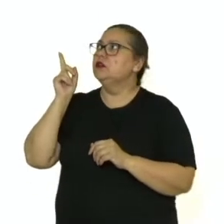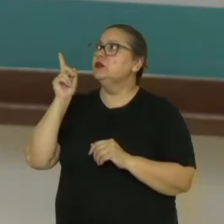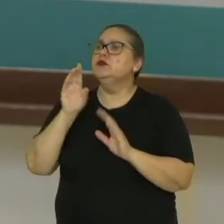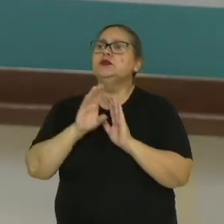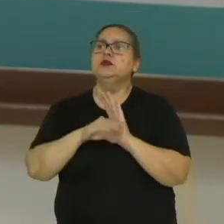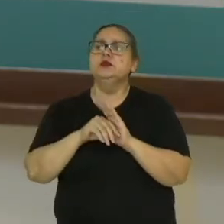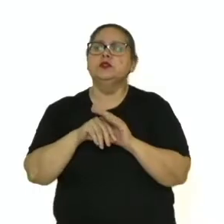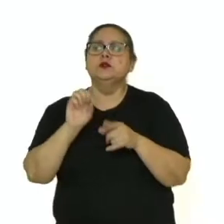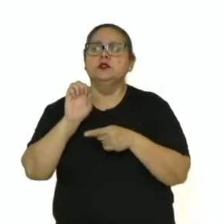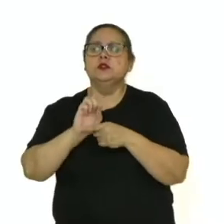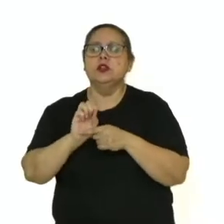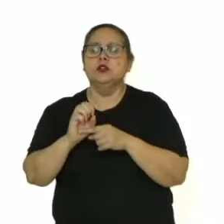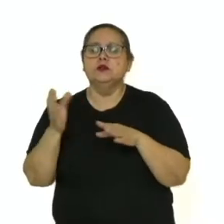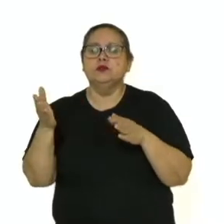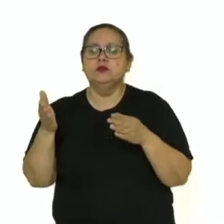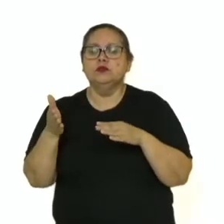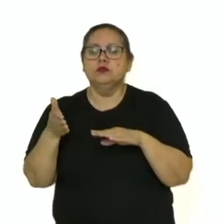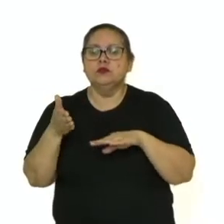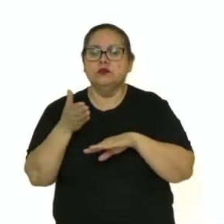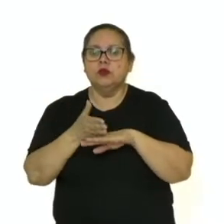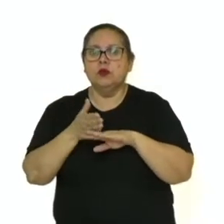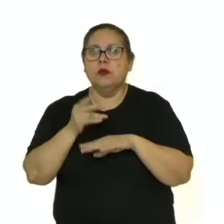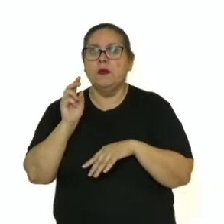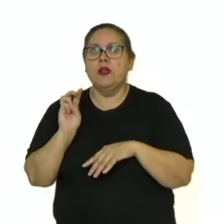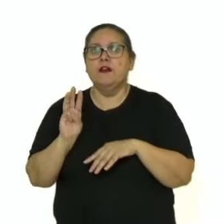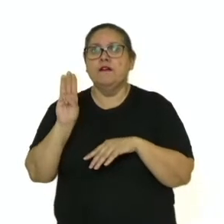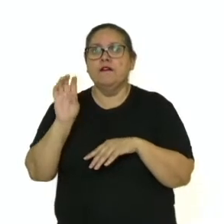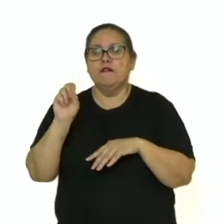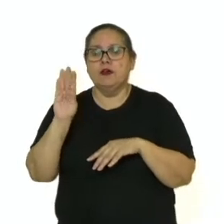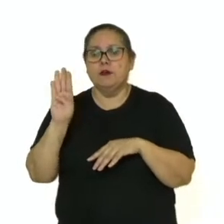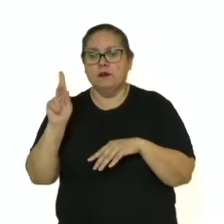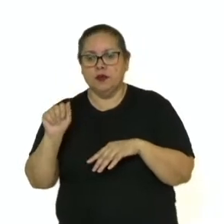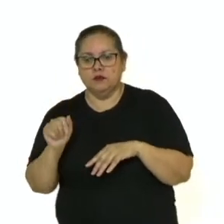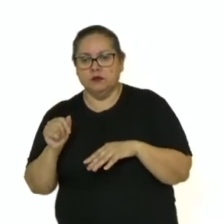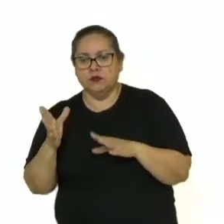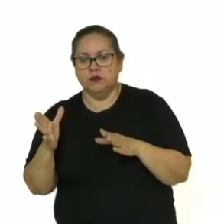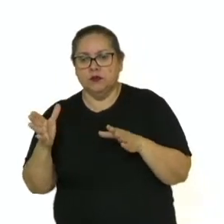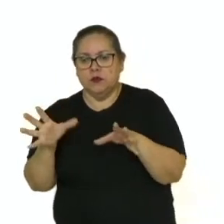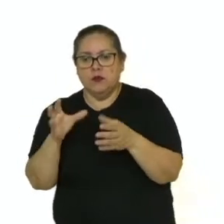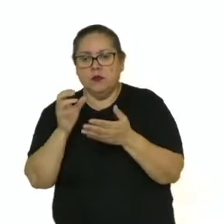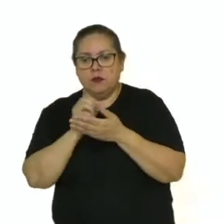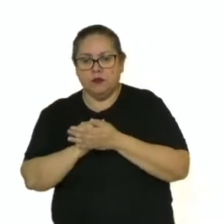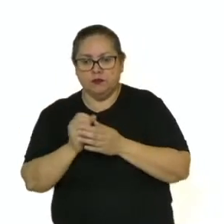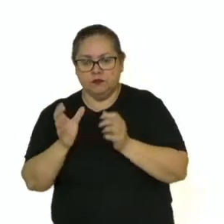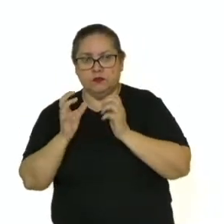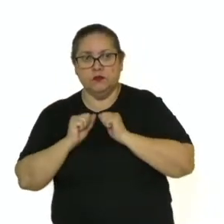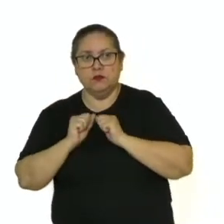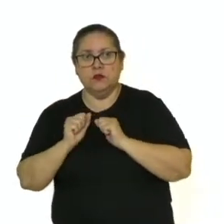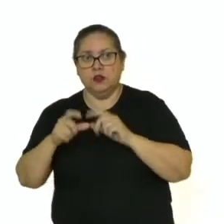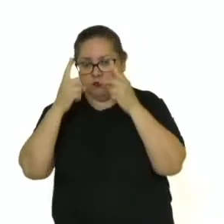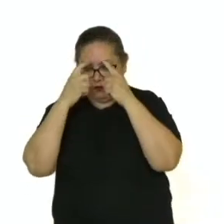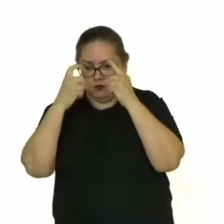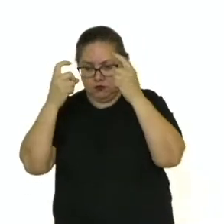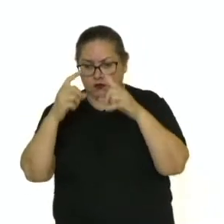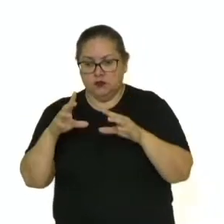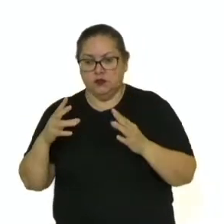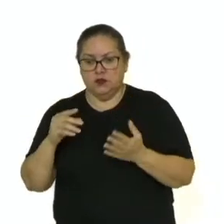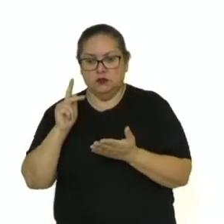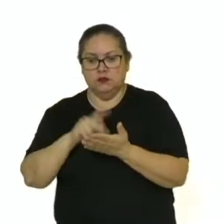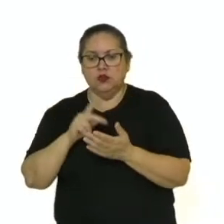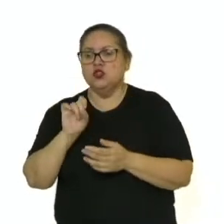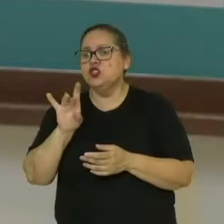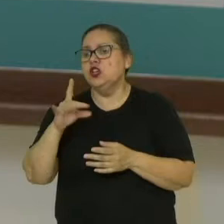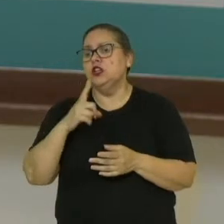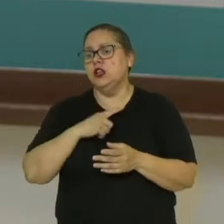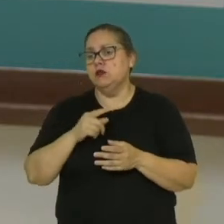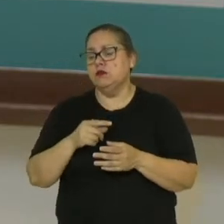Concepções do Estado moderno ainda, para Weber, o Estado é detentor do monopólio da violência legítima no território. Só ele pode ter. Ele